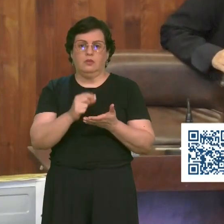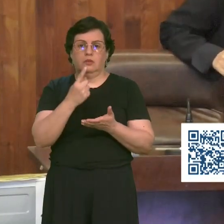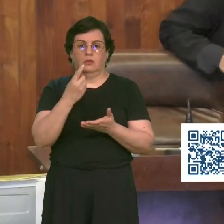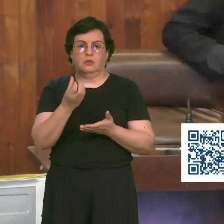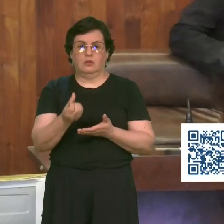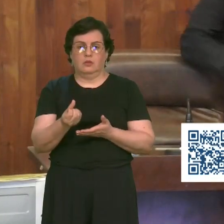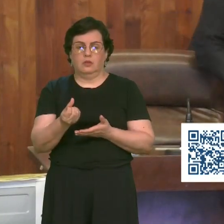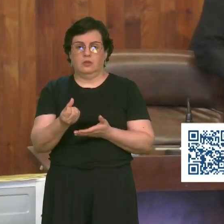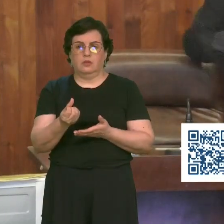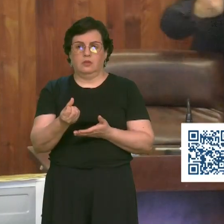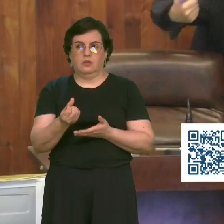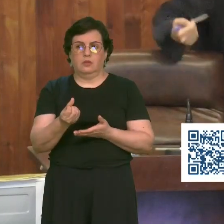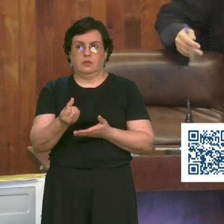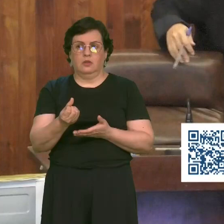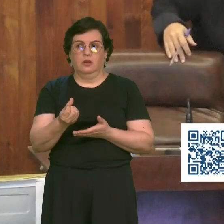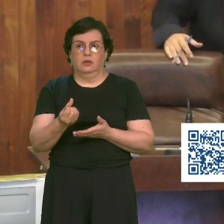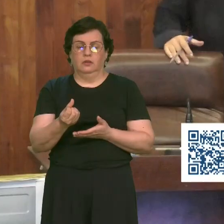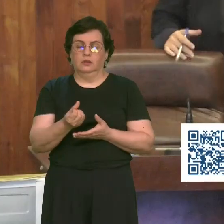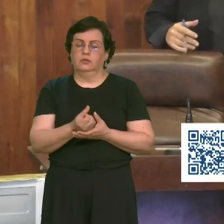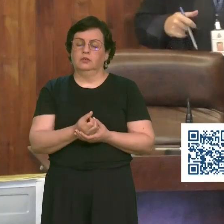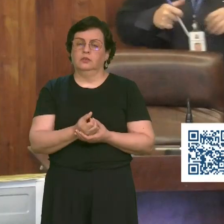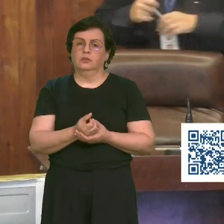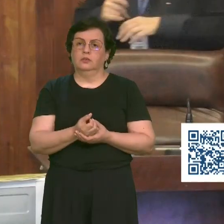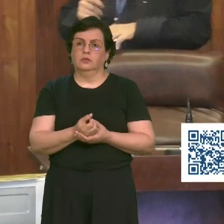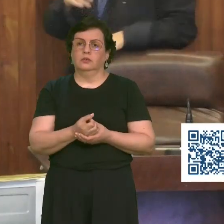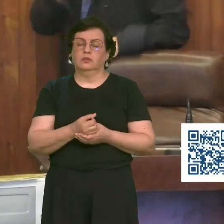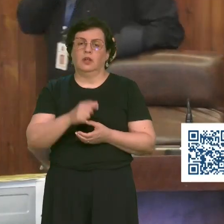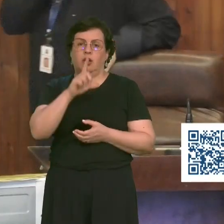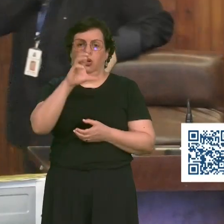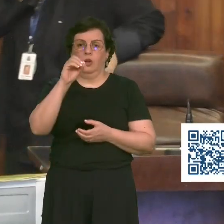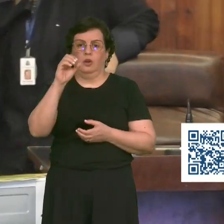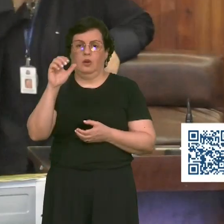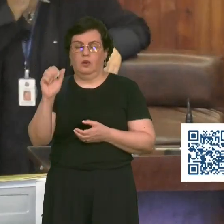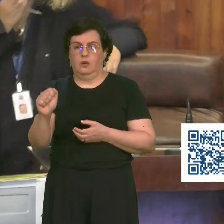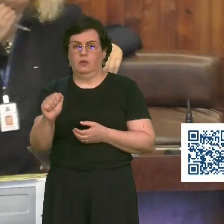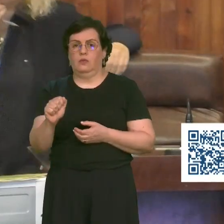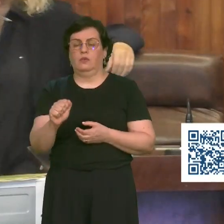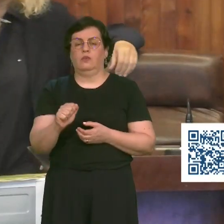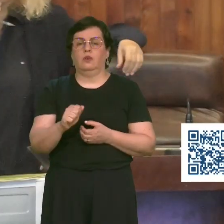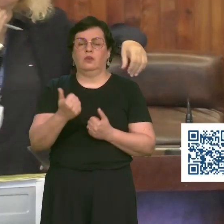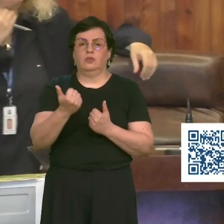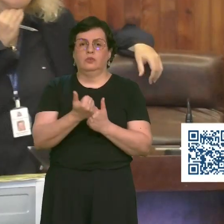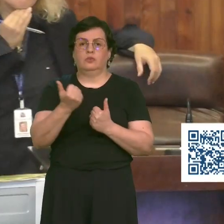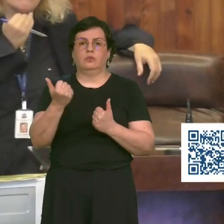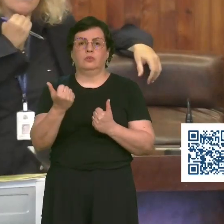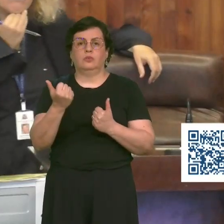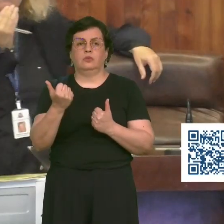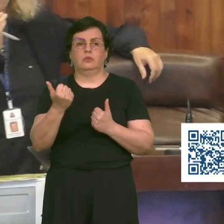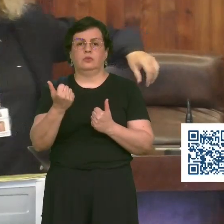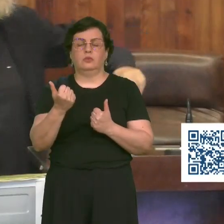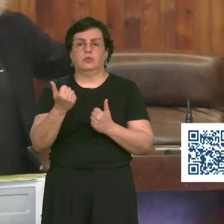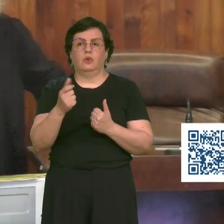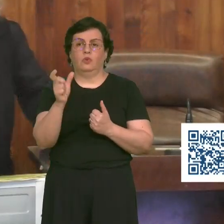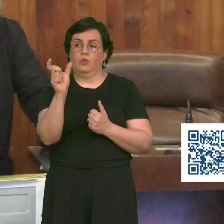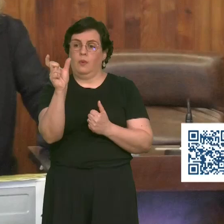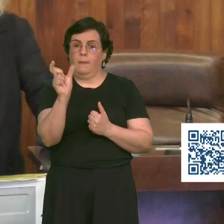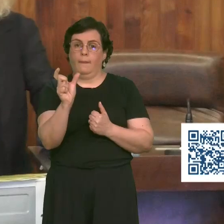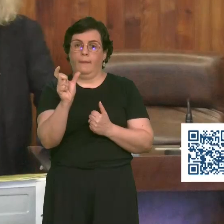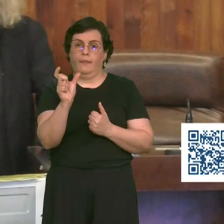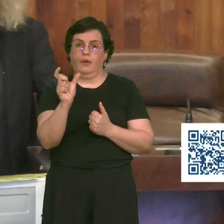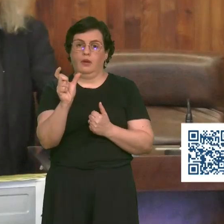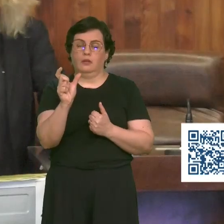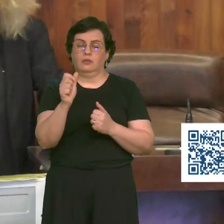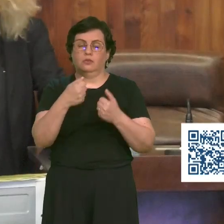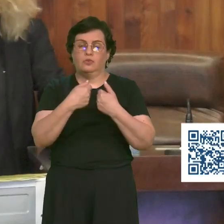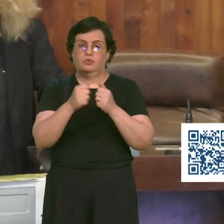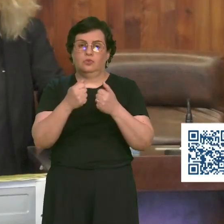16 Vigésimo Segundo a Lei Orgânica do Município de Marília da possibilidade da substituição do passe de ônibus dos atiradores